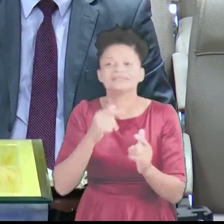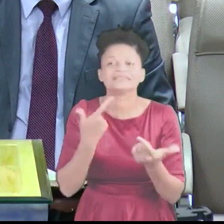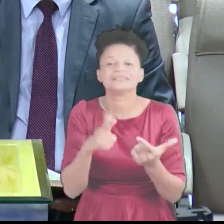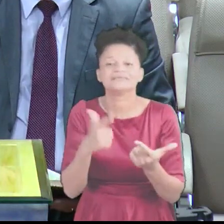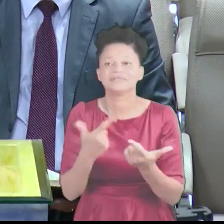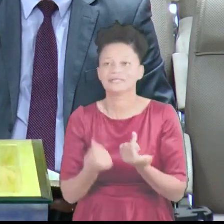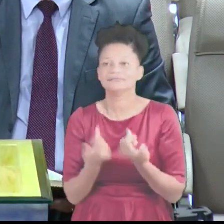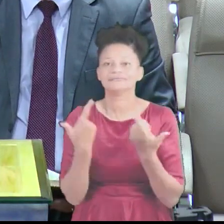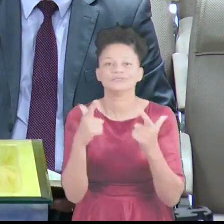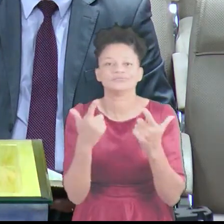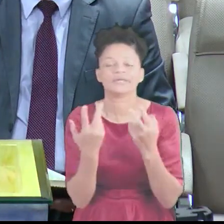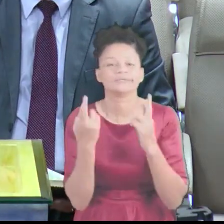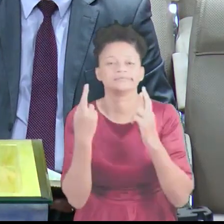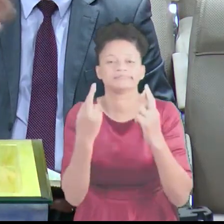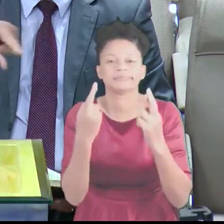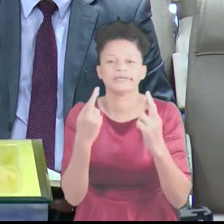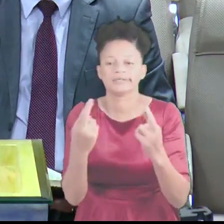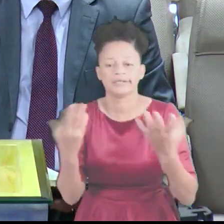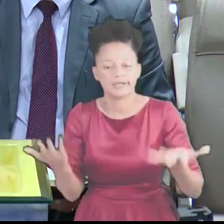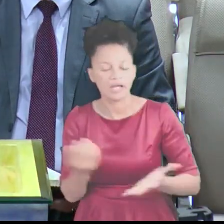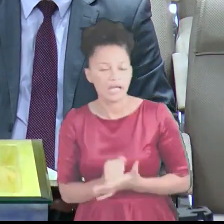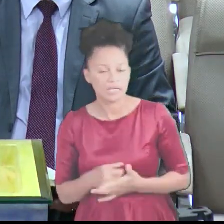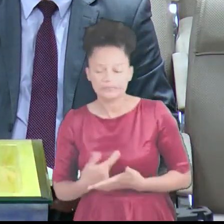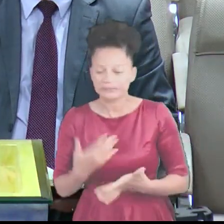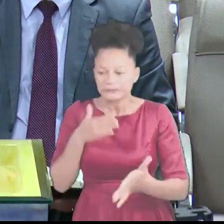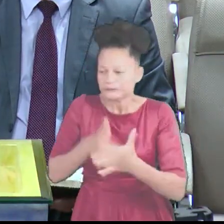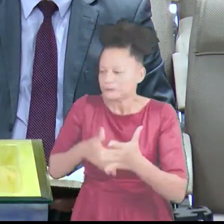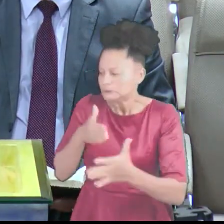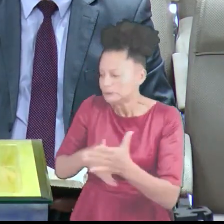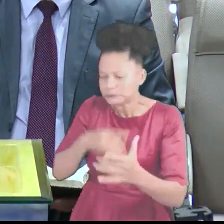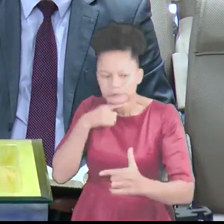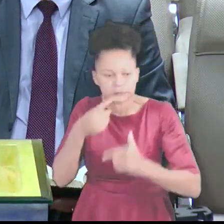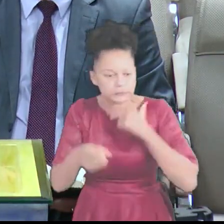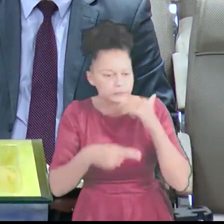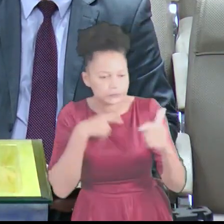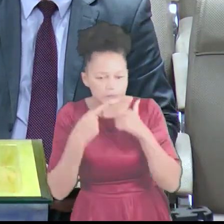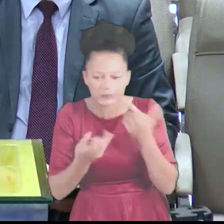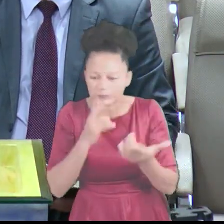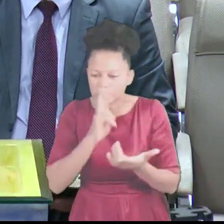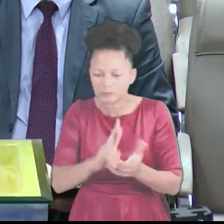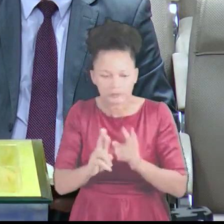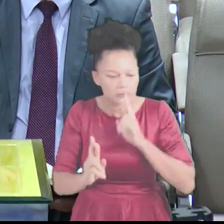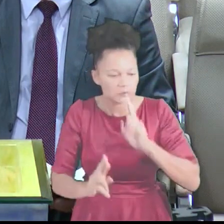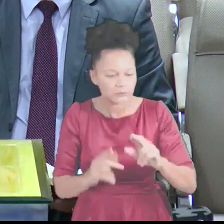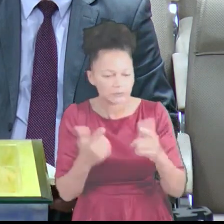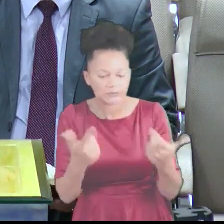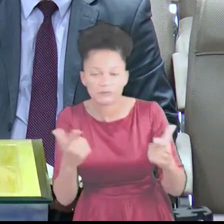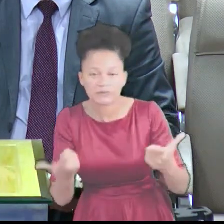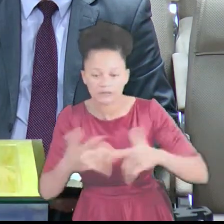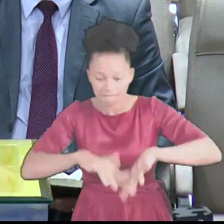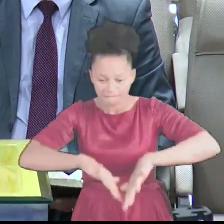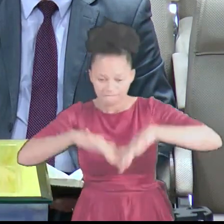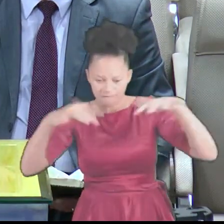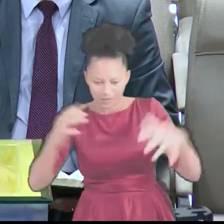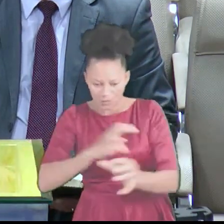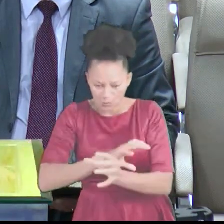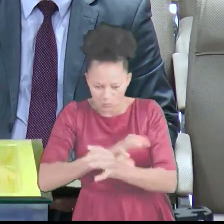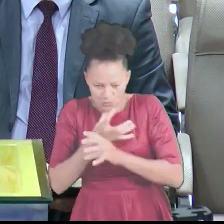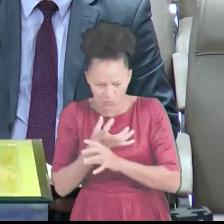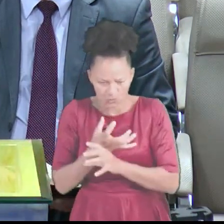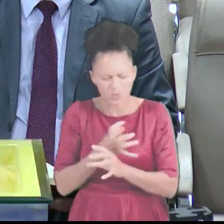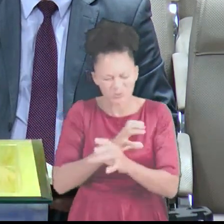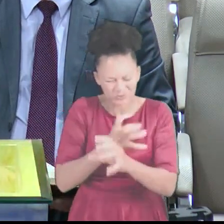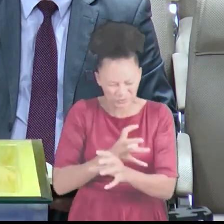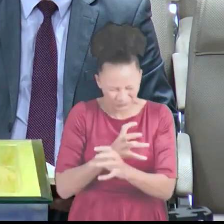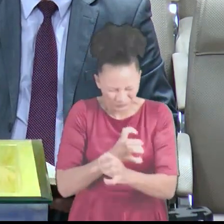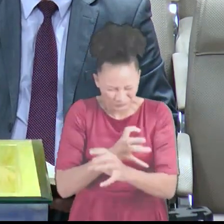ossos secos representa a impossibilidade de solução. Vale de ossos secos representa